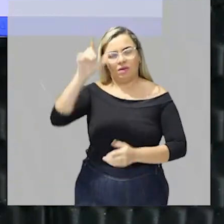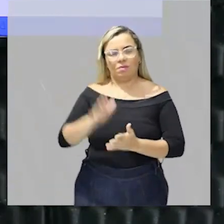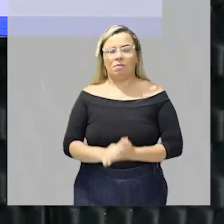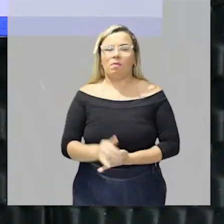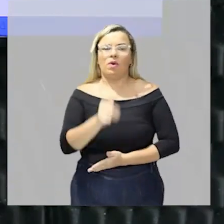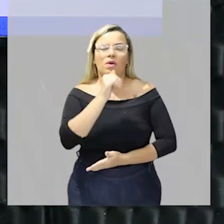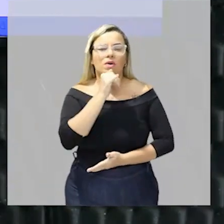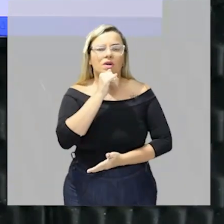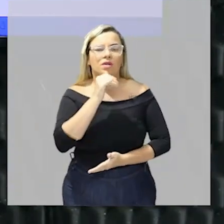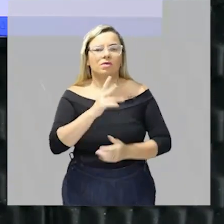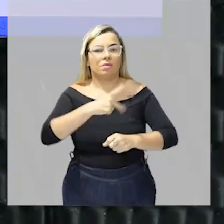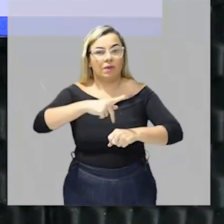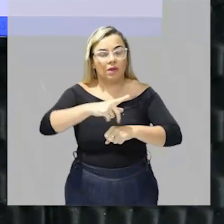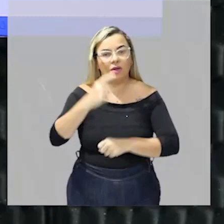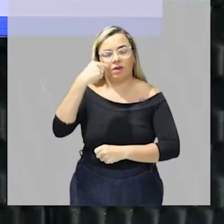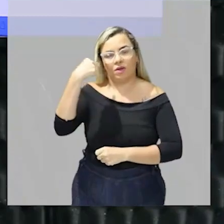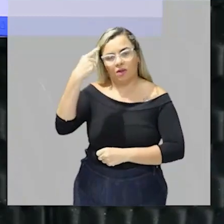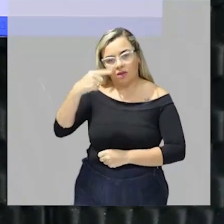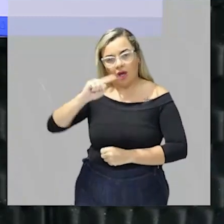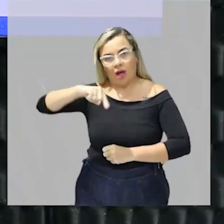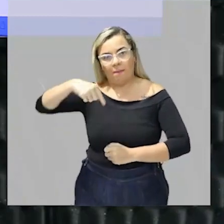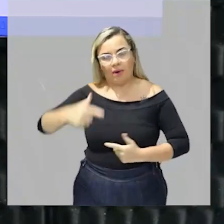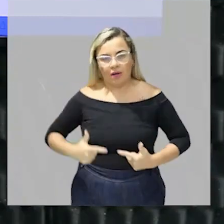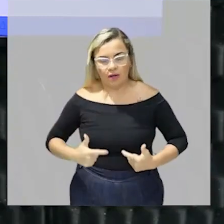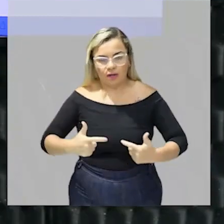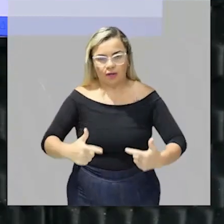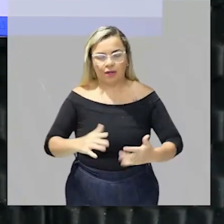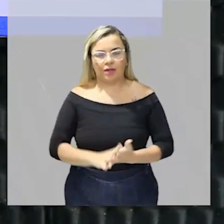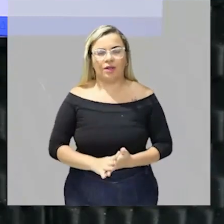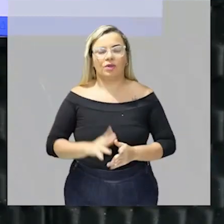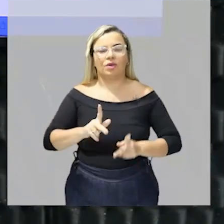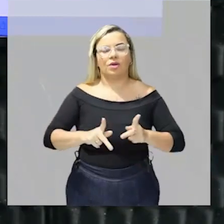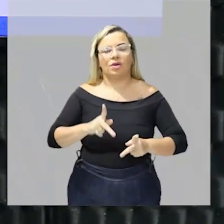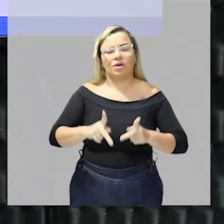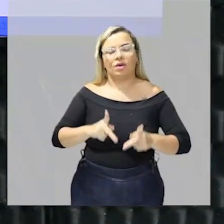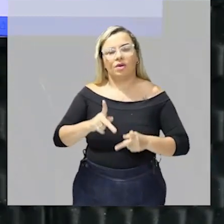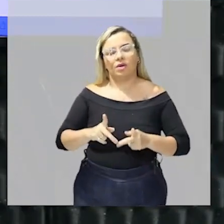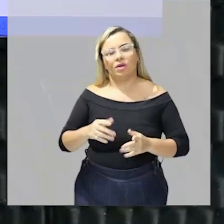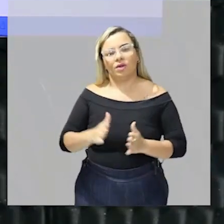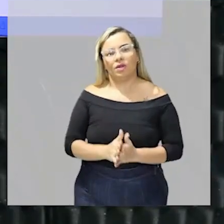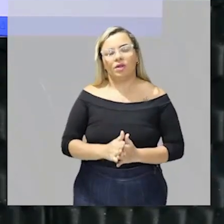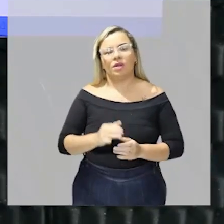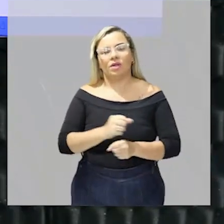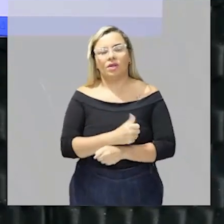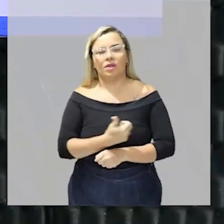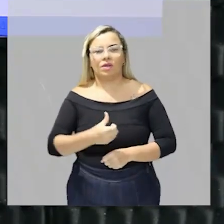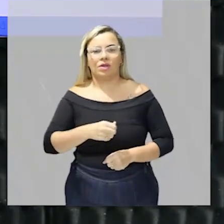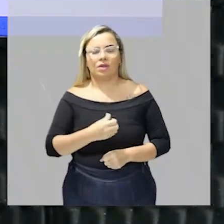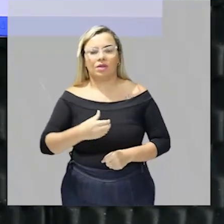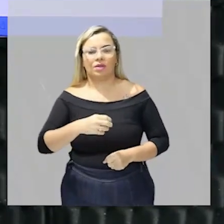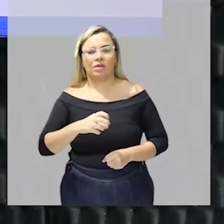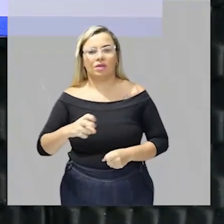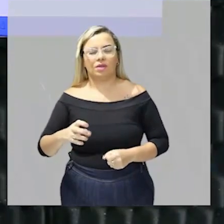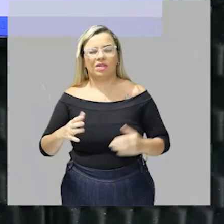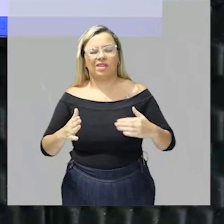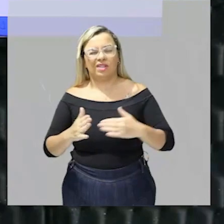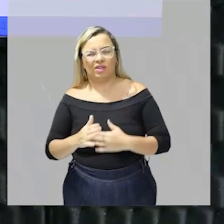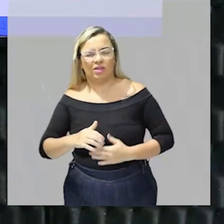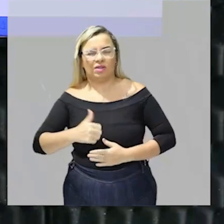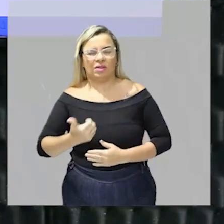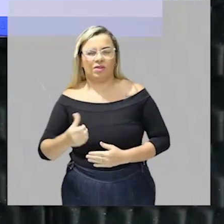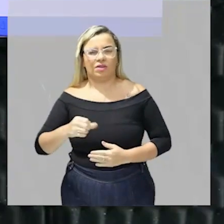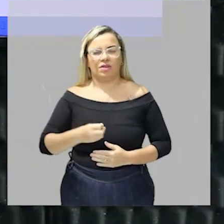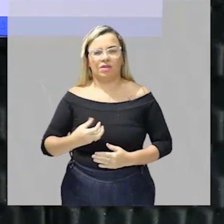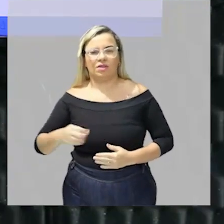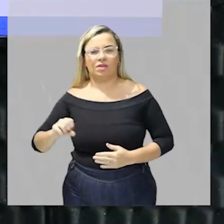uma guerra civil, que começou em 1935, e vai se estender até por volta de